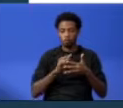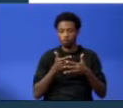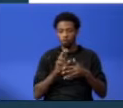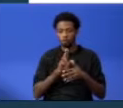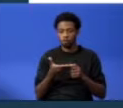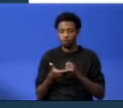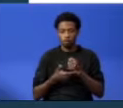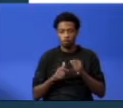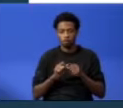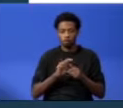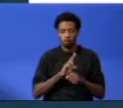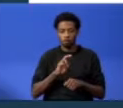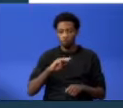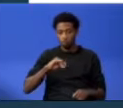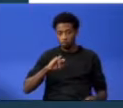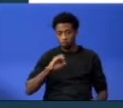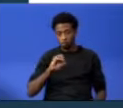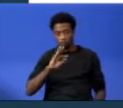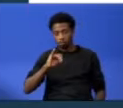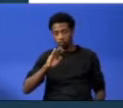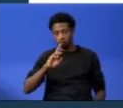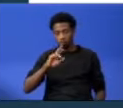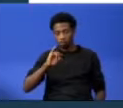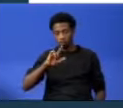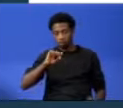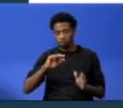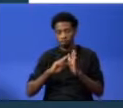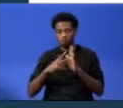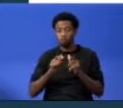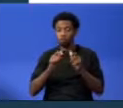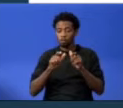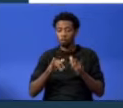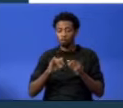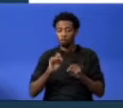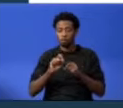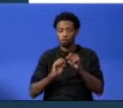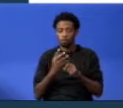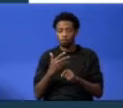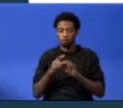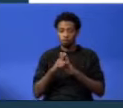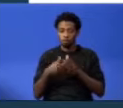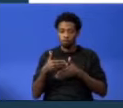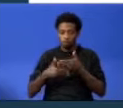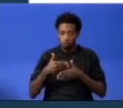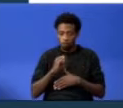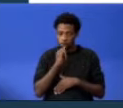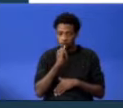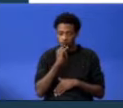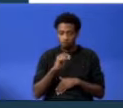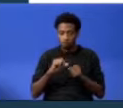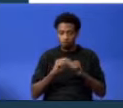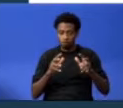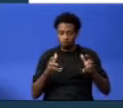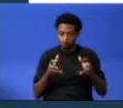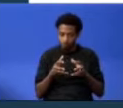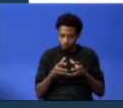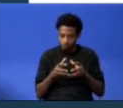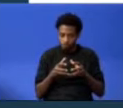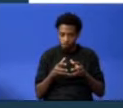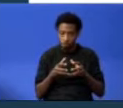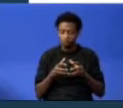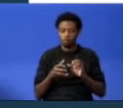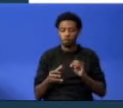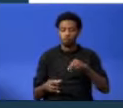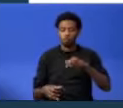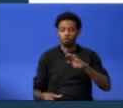chamada miofibrila, que é de fato o local onde ocorre todo o processo de contração muscular. Então, todas